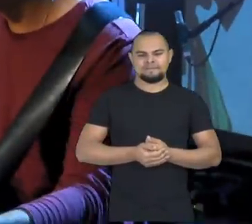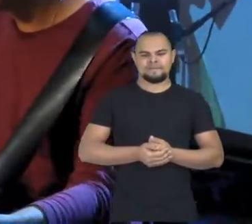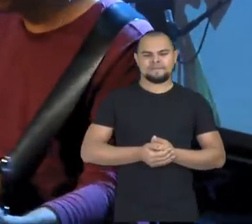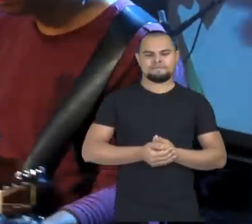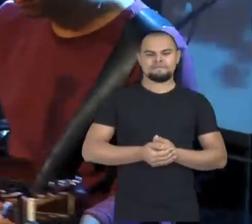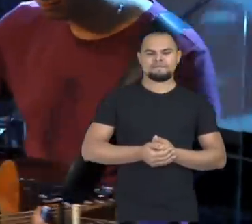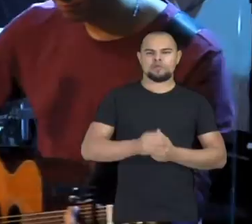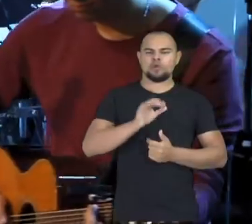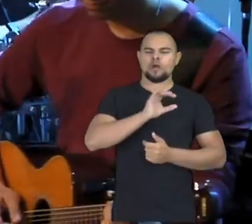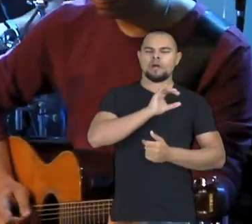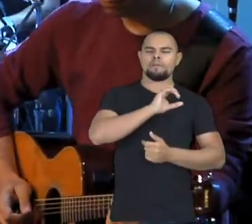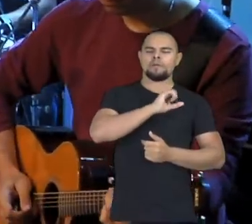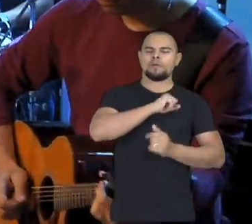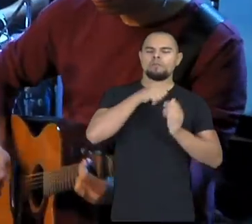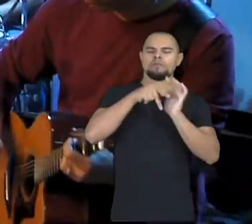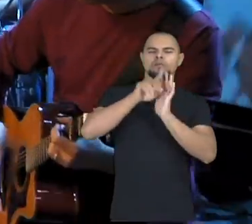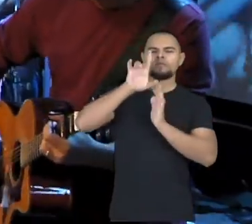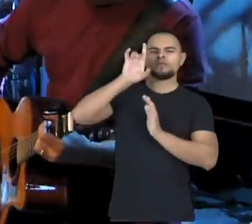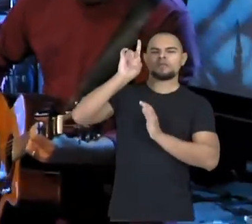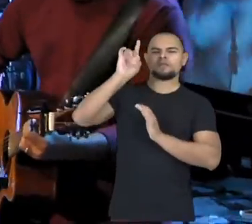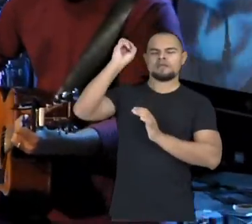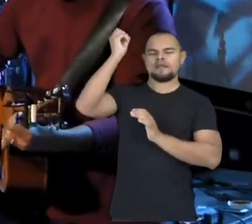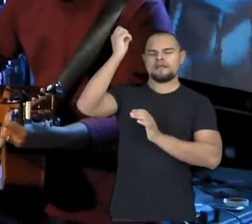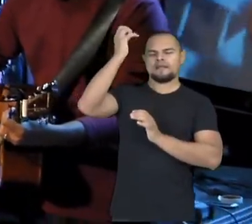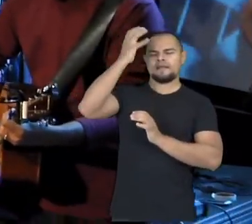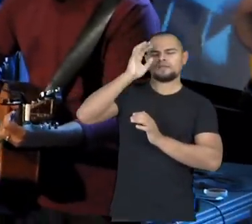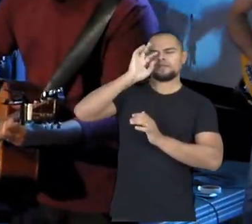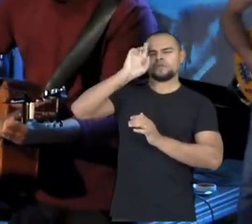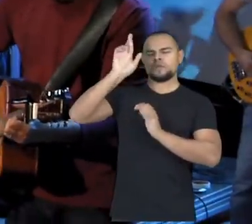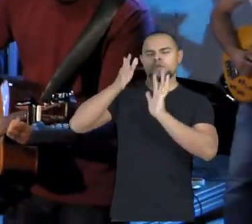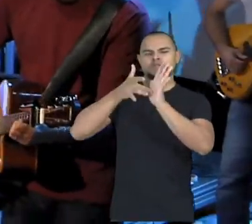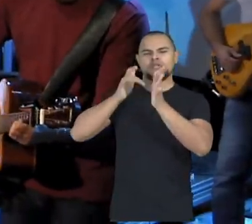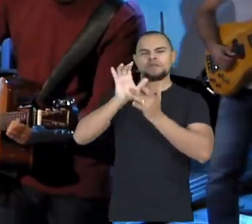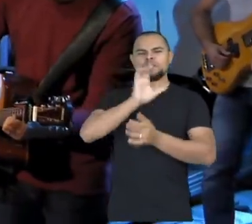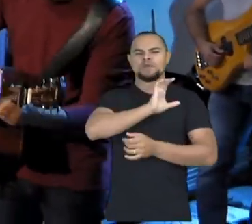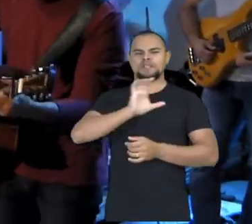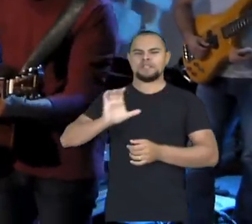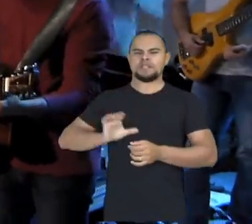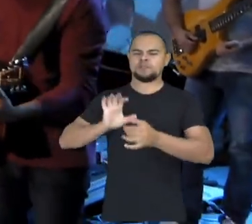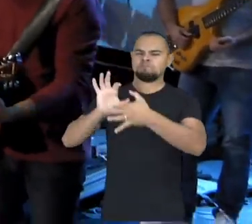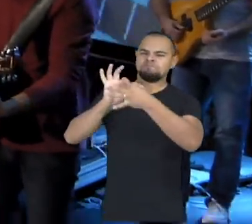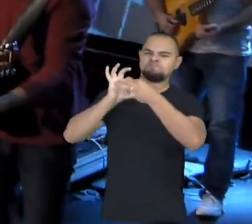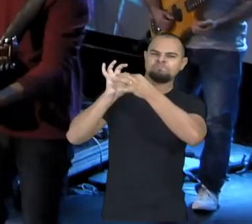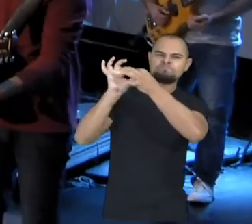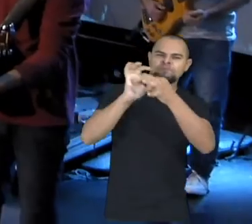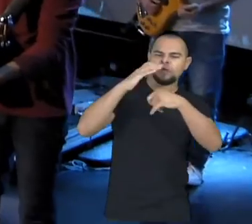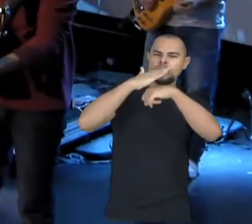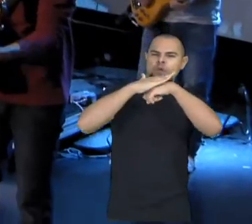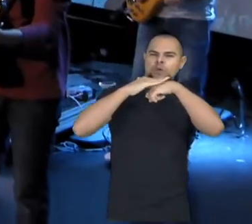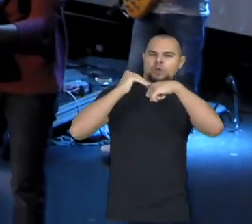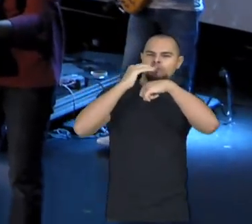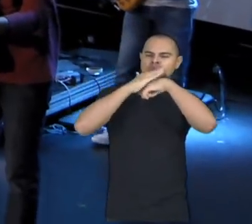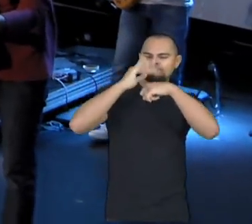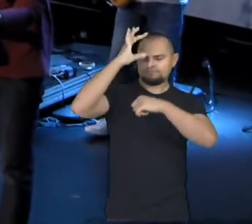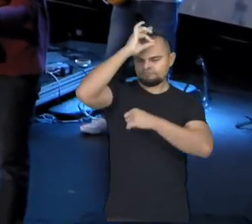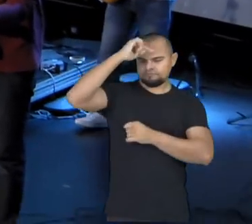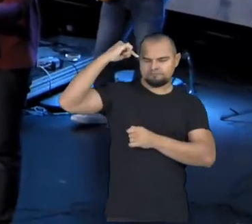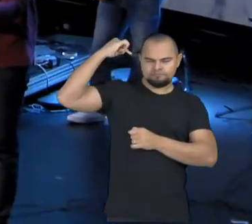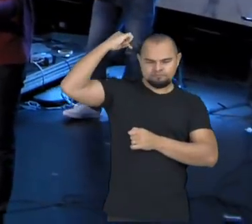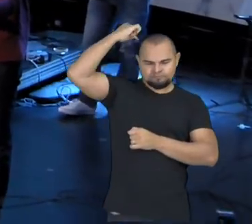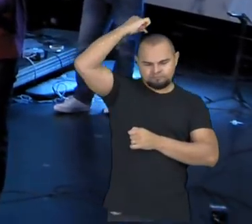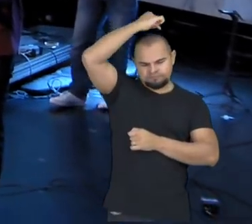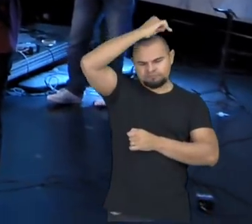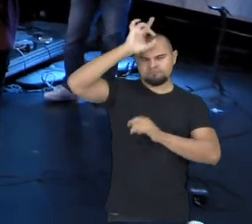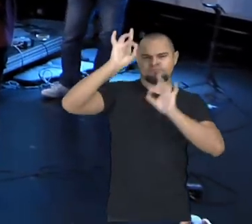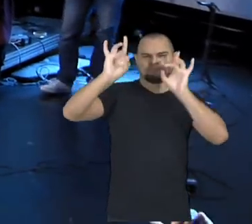O amor de Deus, nosso Pai, a graça de Cristo Jesus, nosso Senhor, a comunhão e as consolações do Espírito Santo estejam com